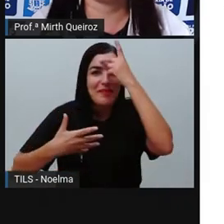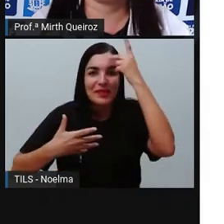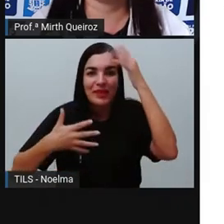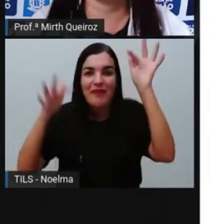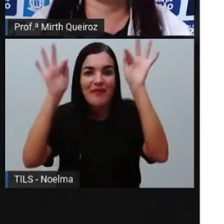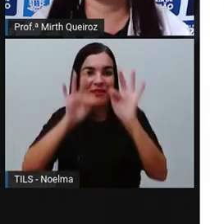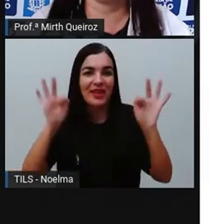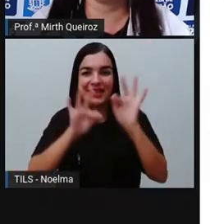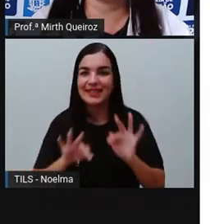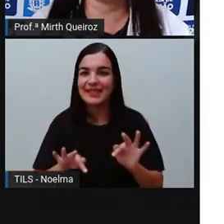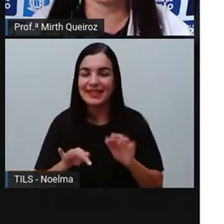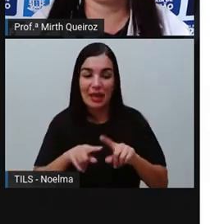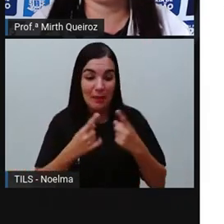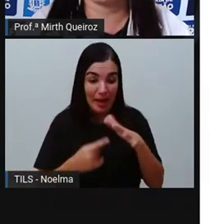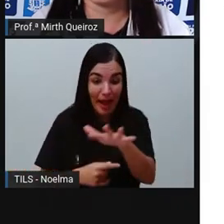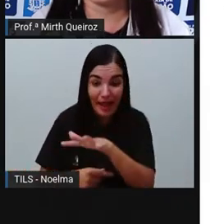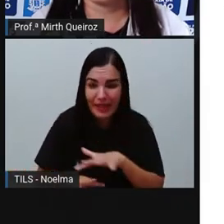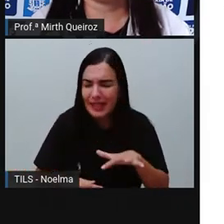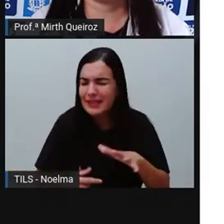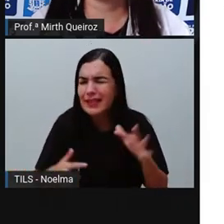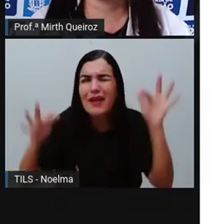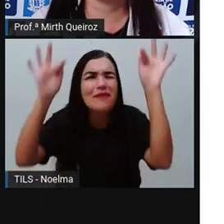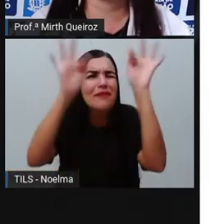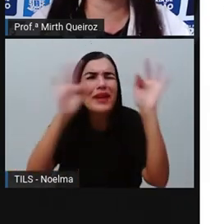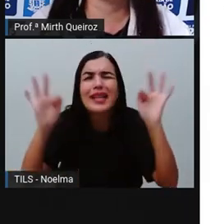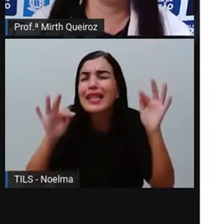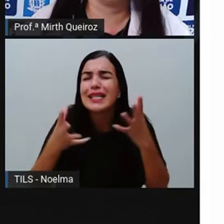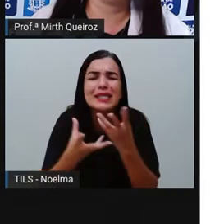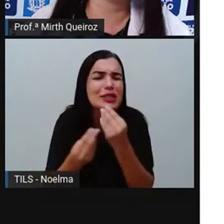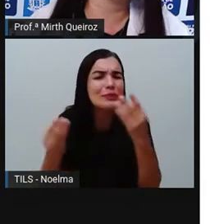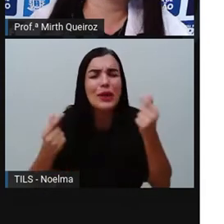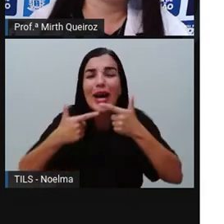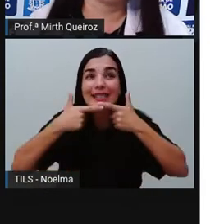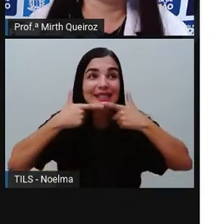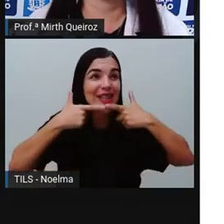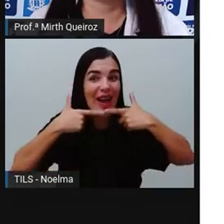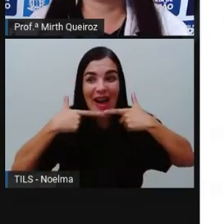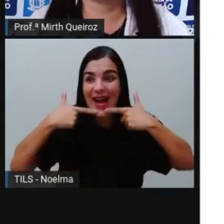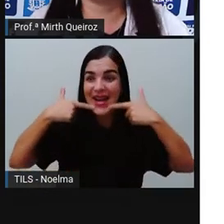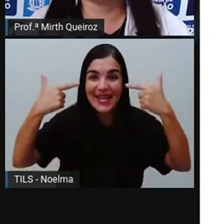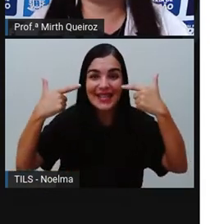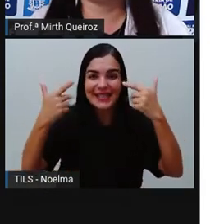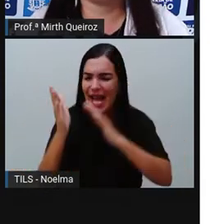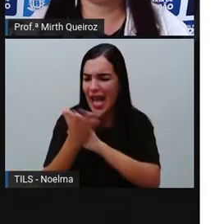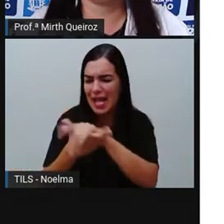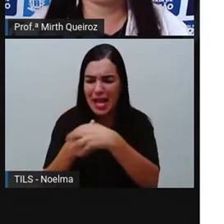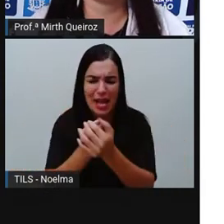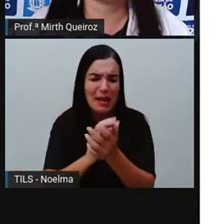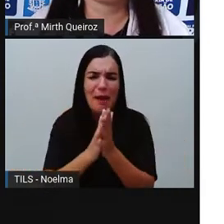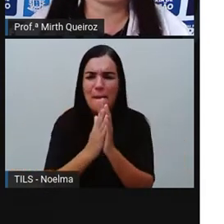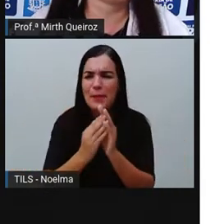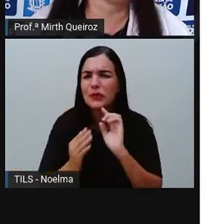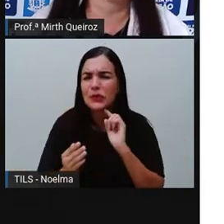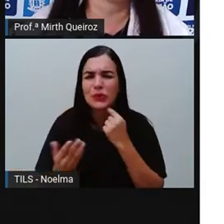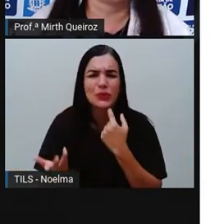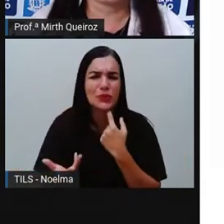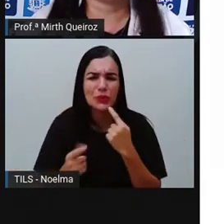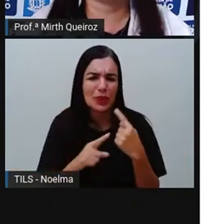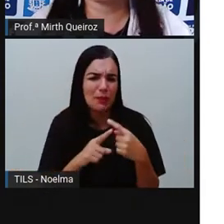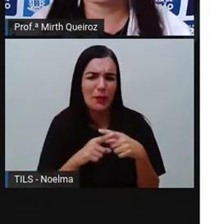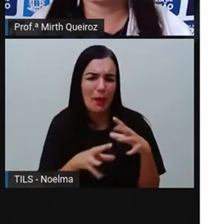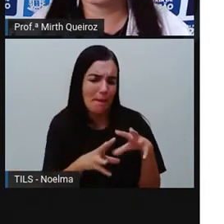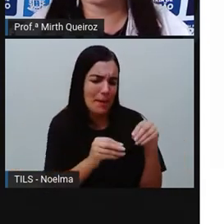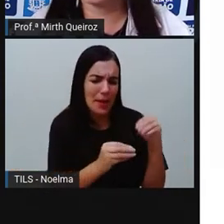criança gera uma alegria imensurável. Aquele sorriso no rosto, as mãos sujas de manipular algo diferente,